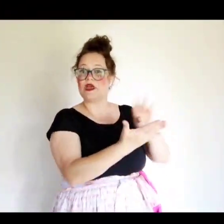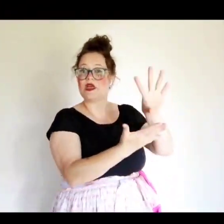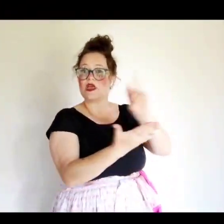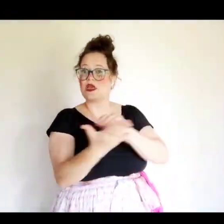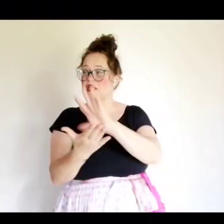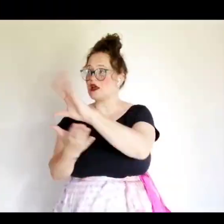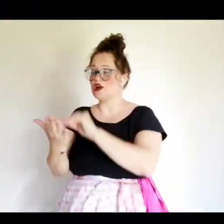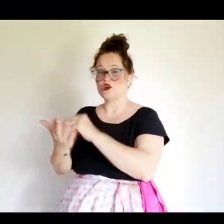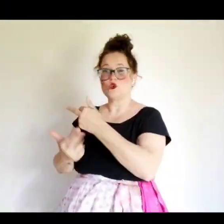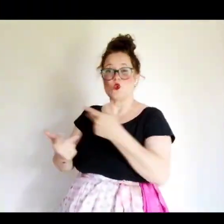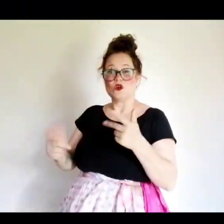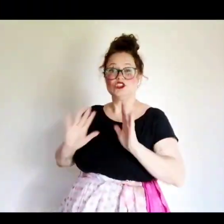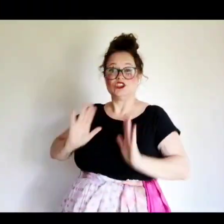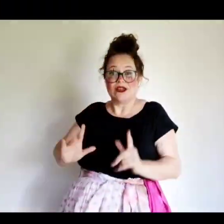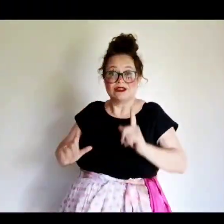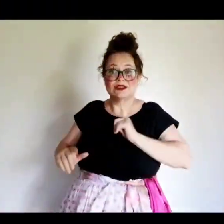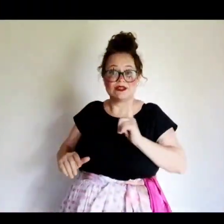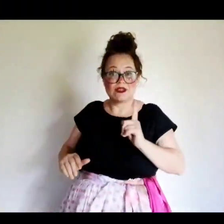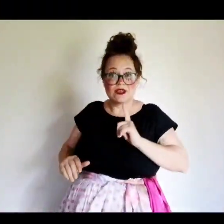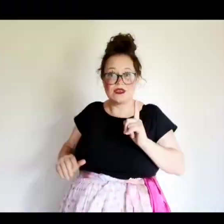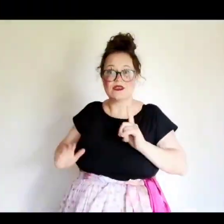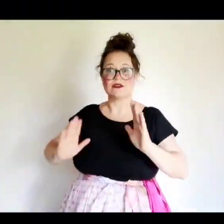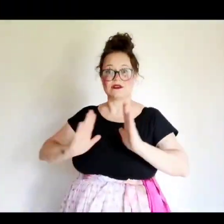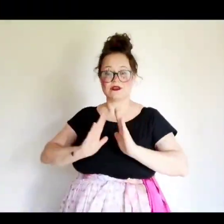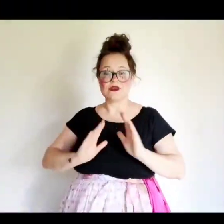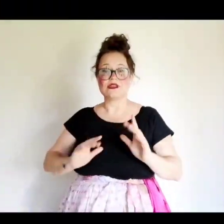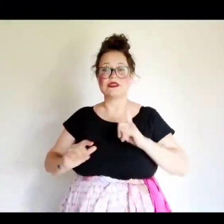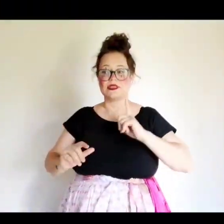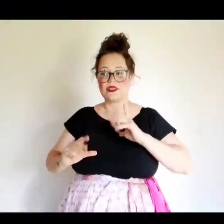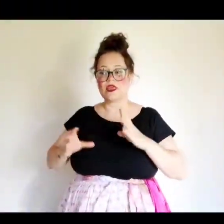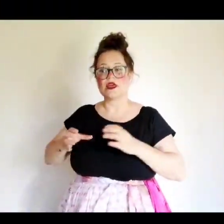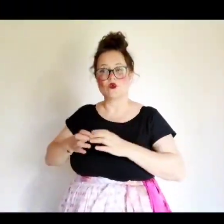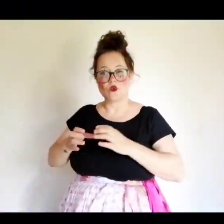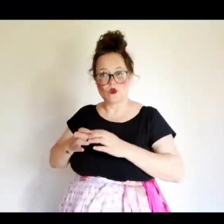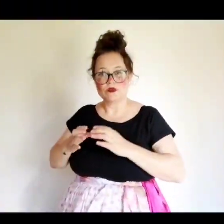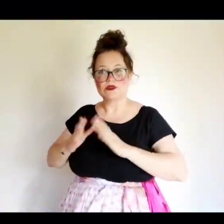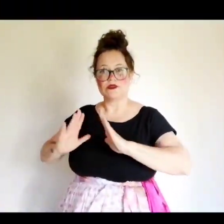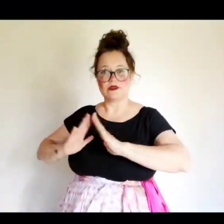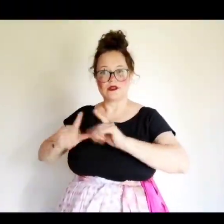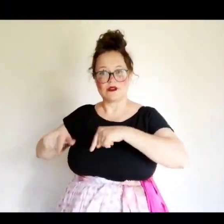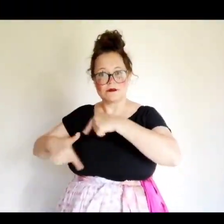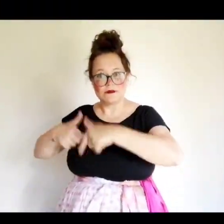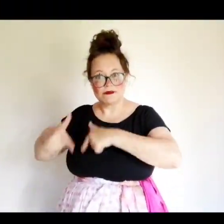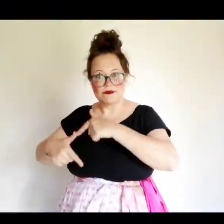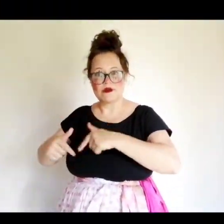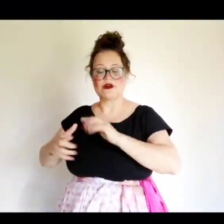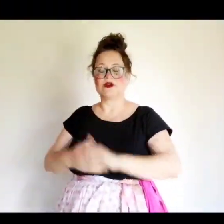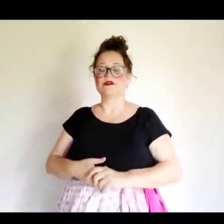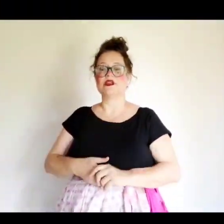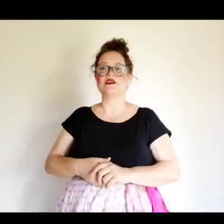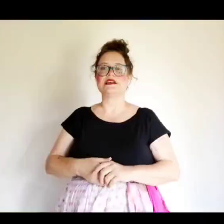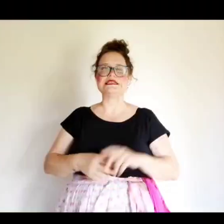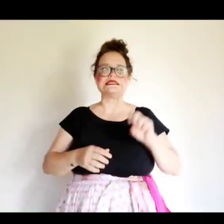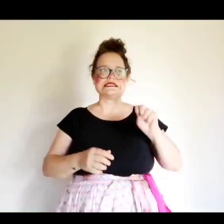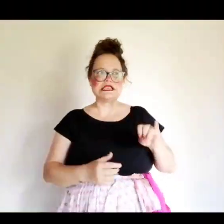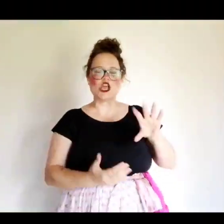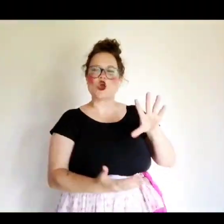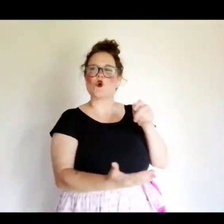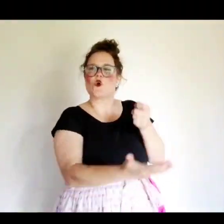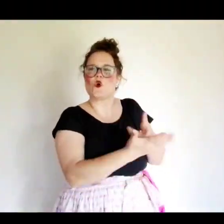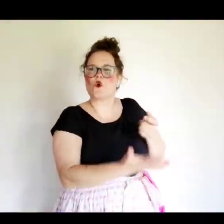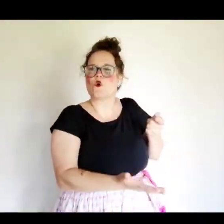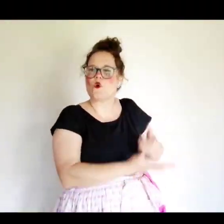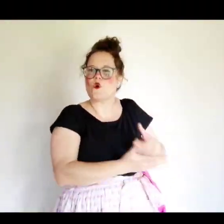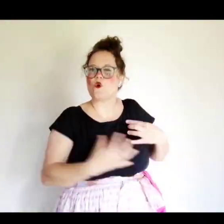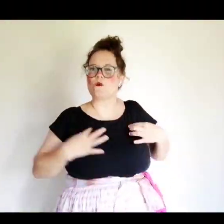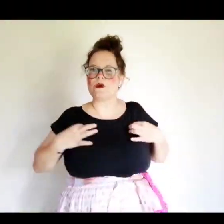Então, se a gente comprou algum vestido antigo de um brechó, fica ali no baú de tecidos e a